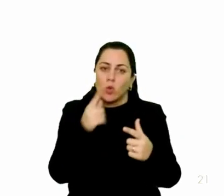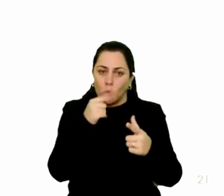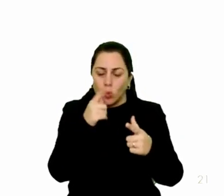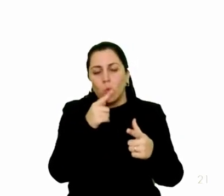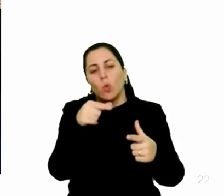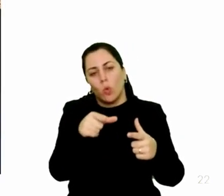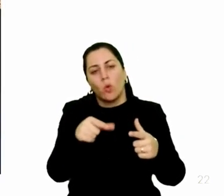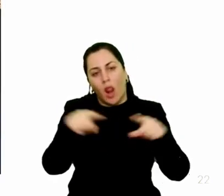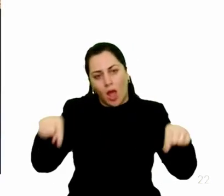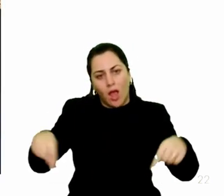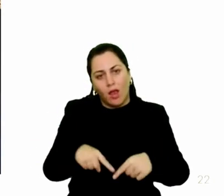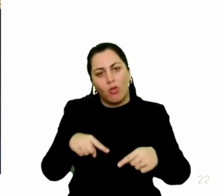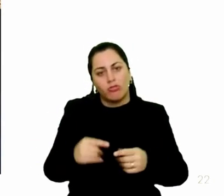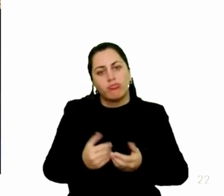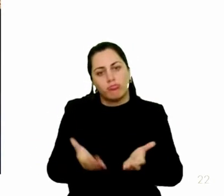também, de canoagem.